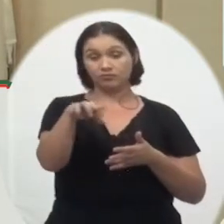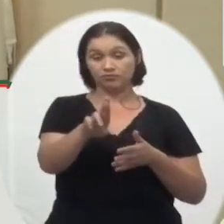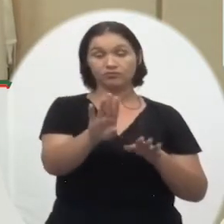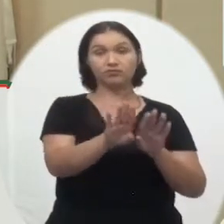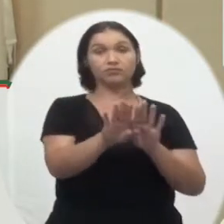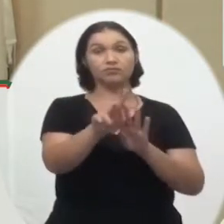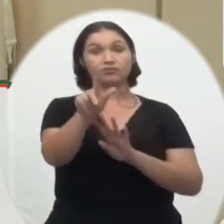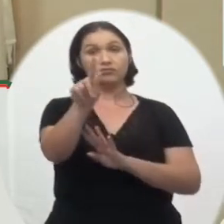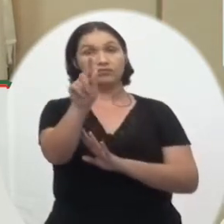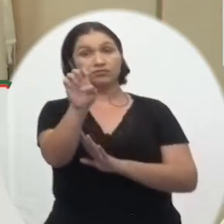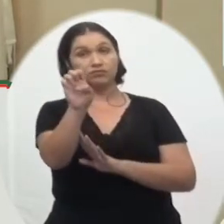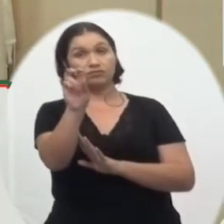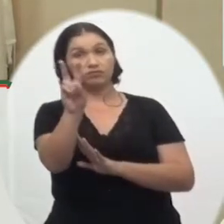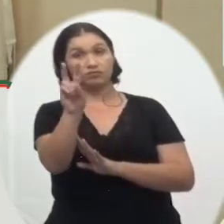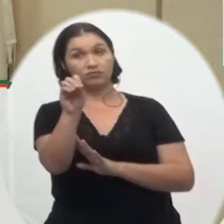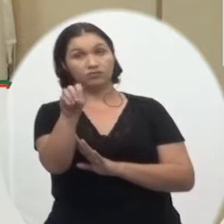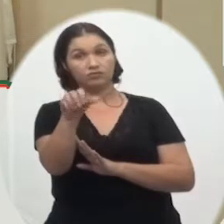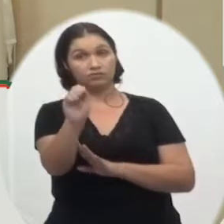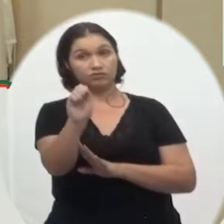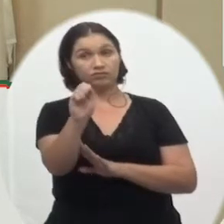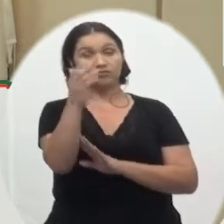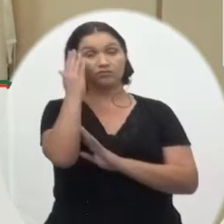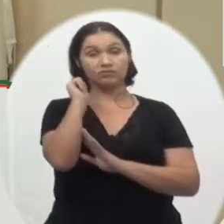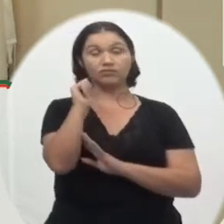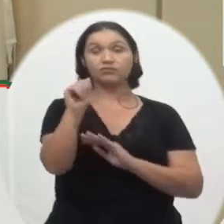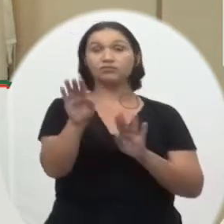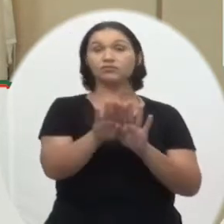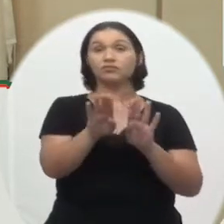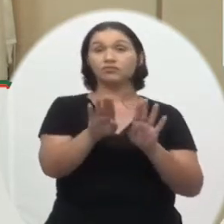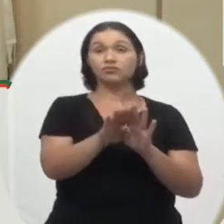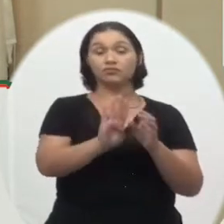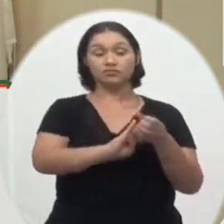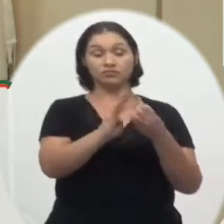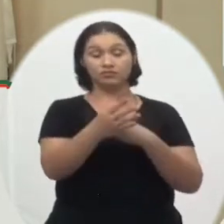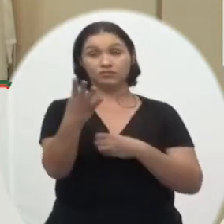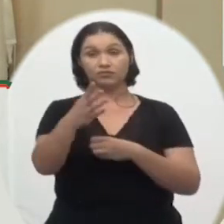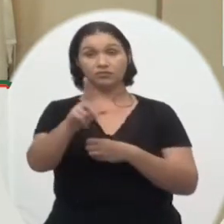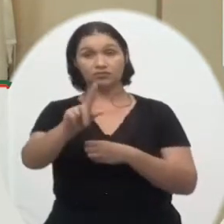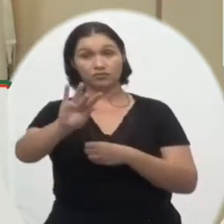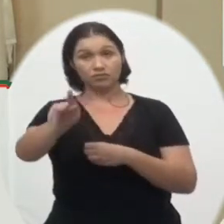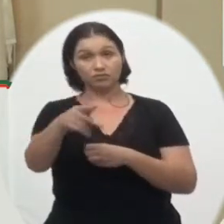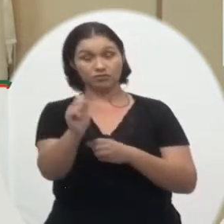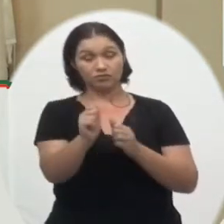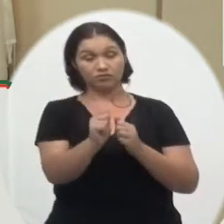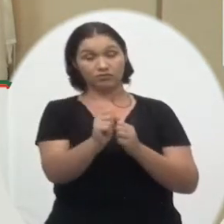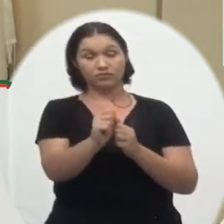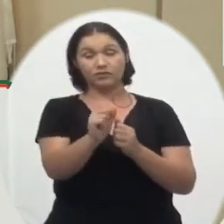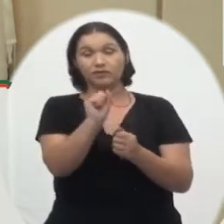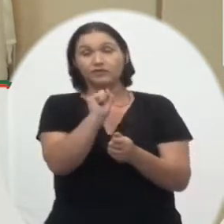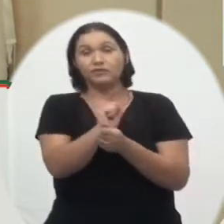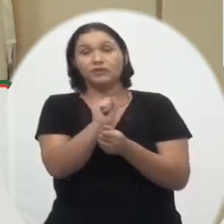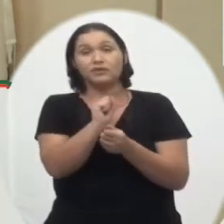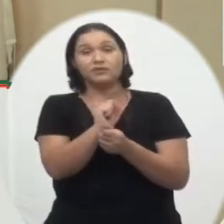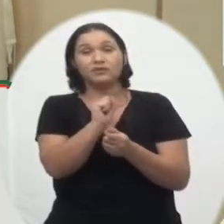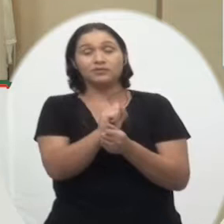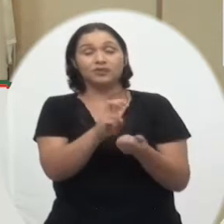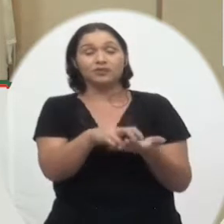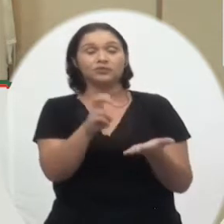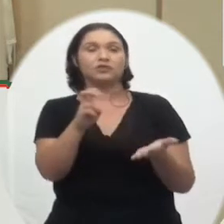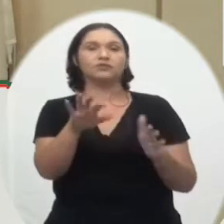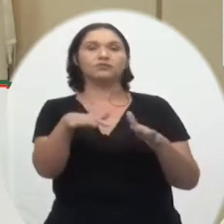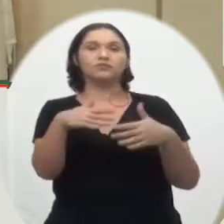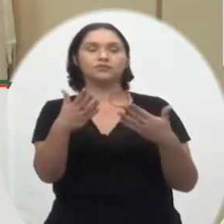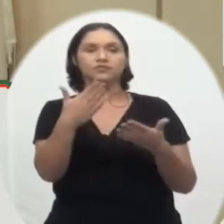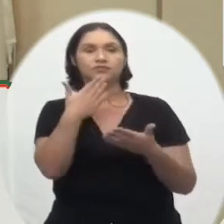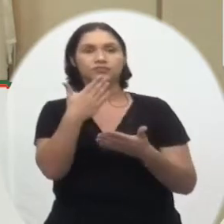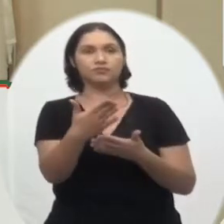na Quarta Linha também, além de ser distante da cidade, existe muita fila lá também, no de manhã. Então, por que não